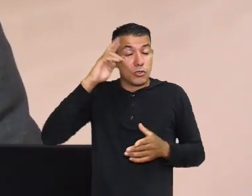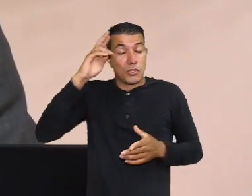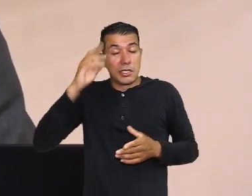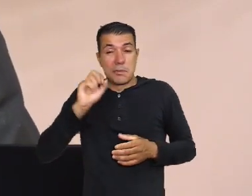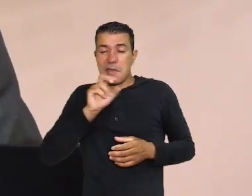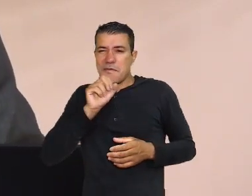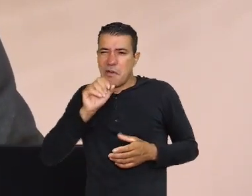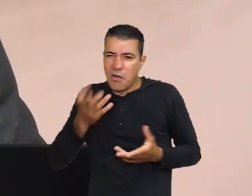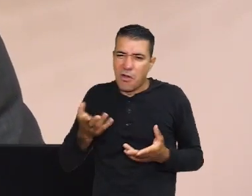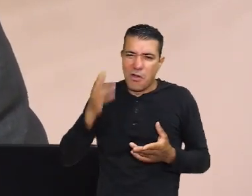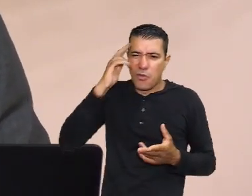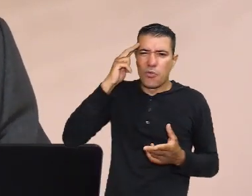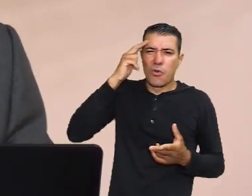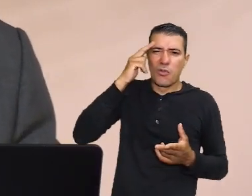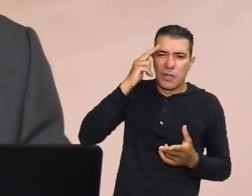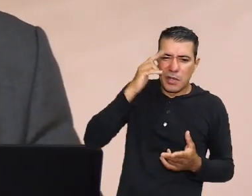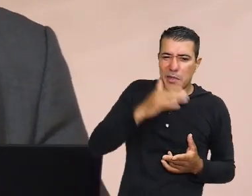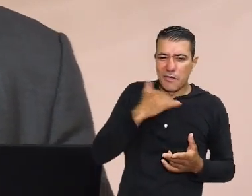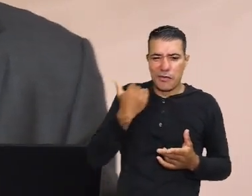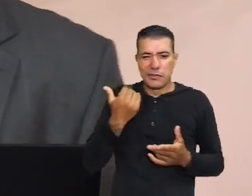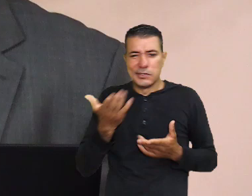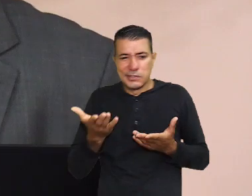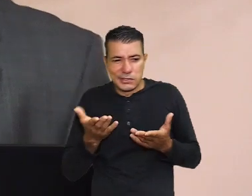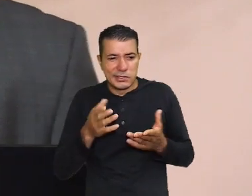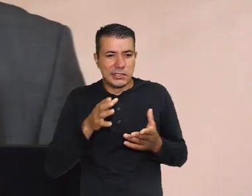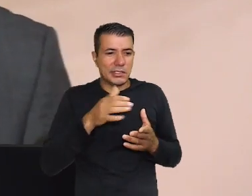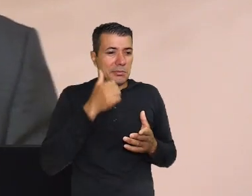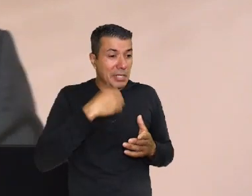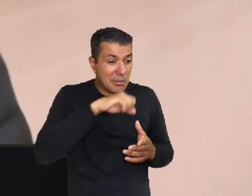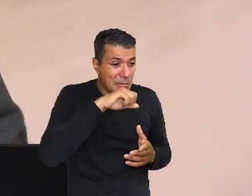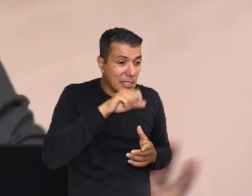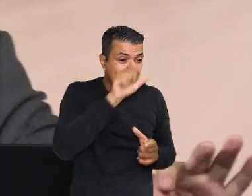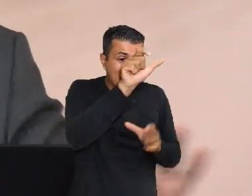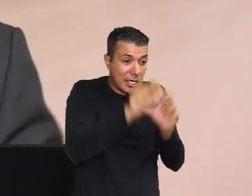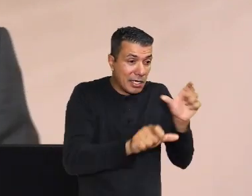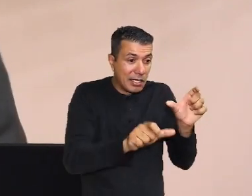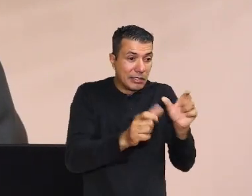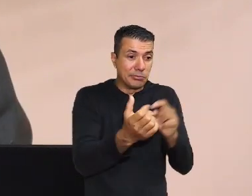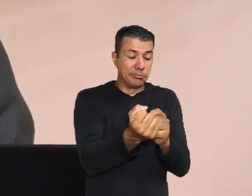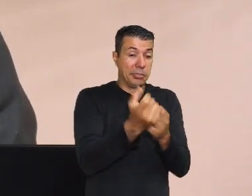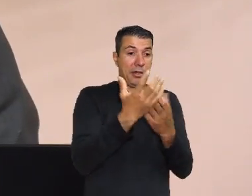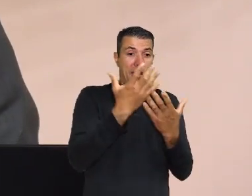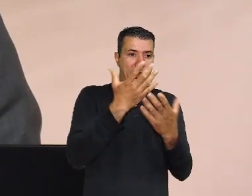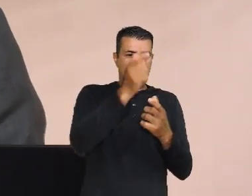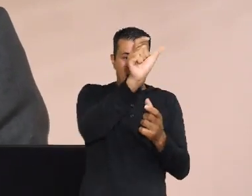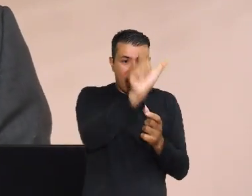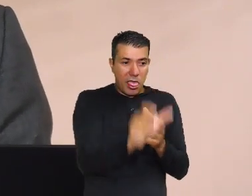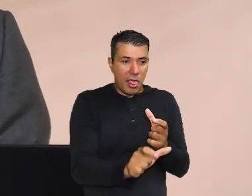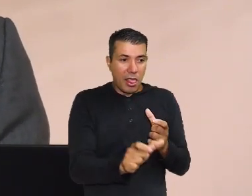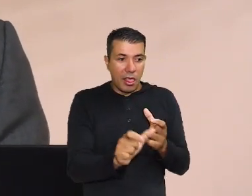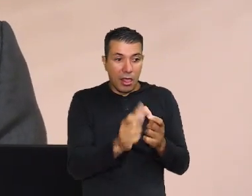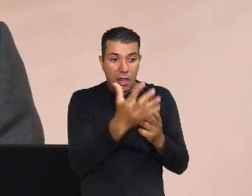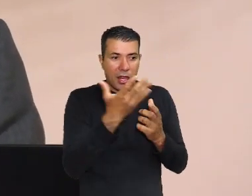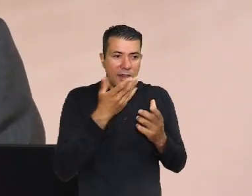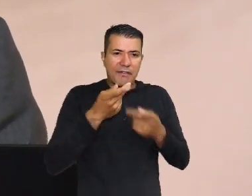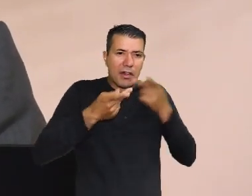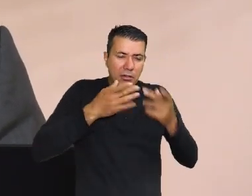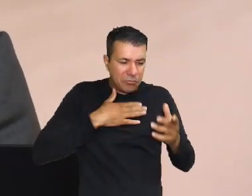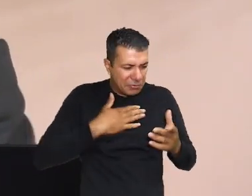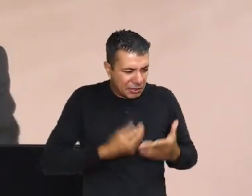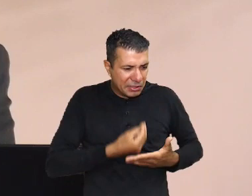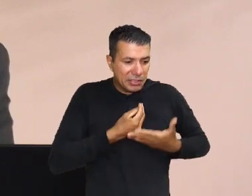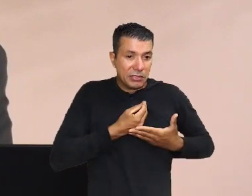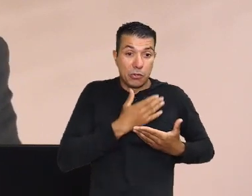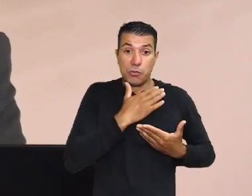avó, depois que a minha avó morreu, a minha mãe, ela apareceu para mim. Esse é um ponto. Um outro ponto é o seguinte: alguns dizem que